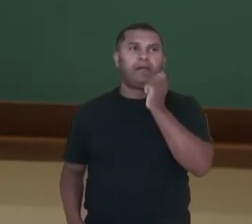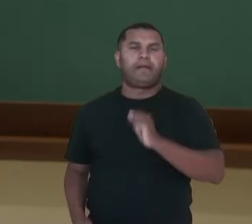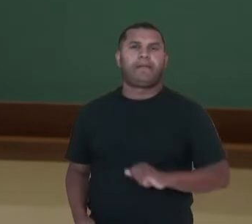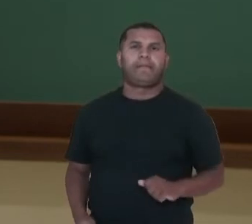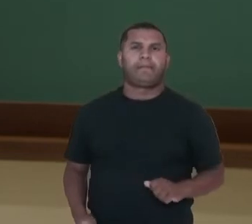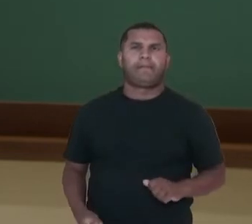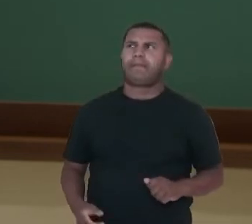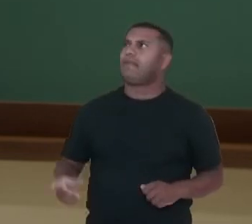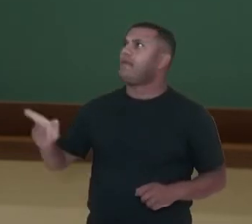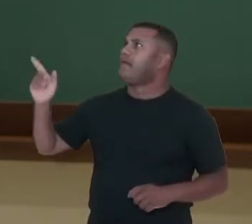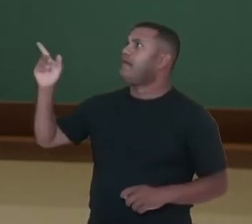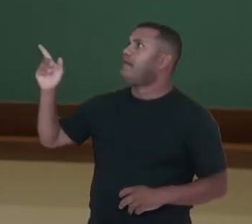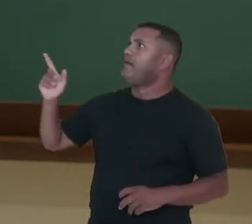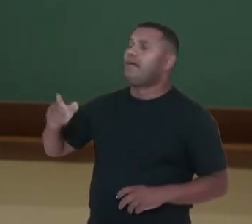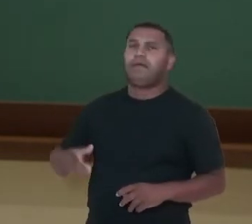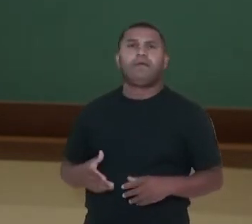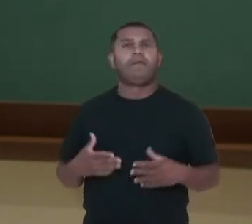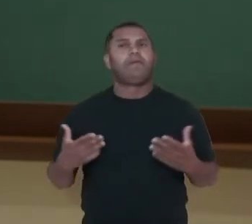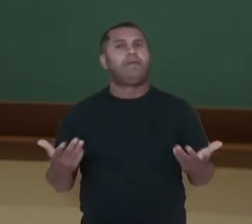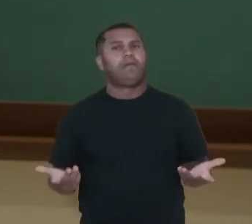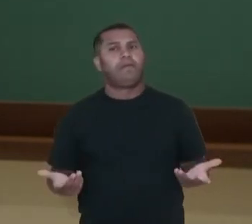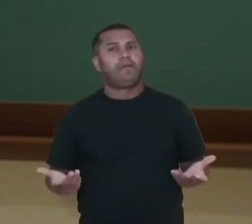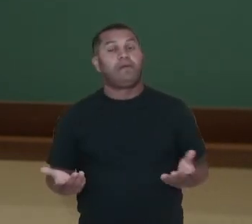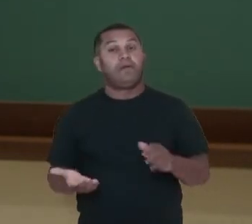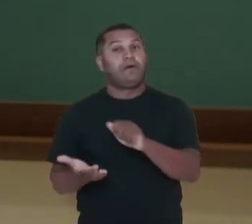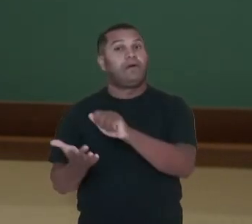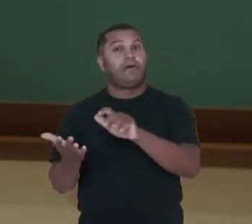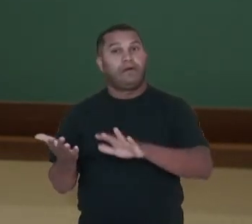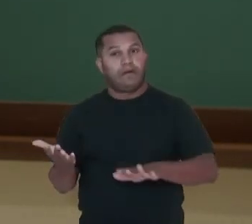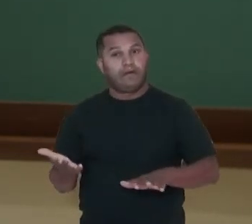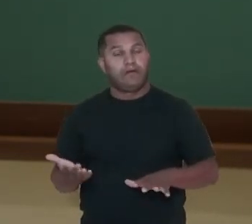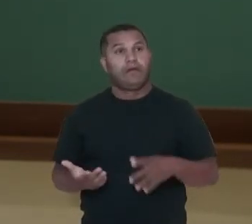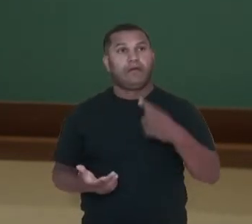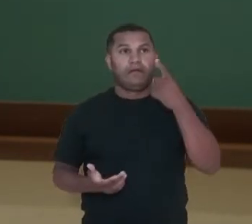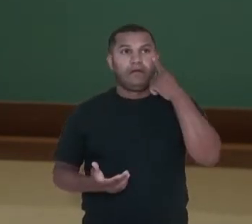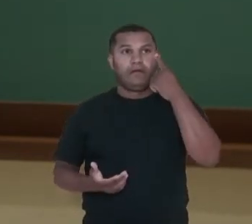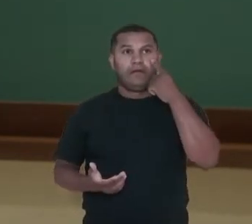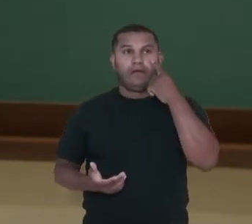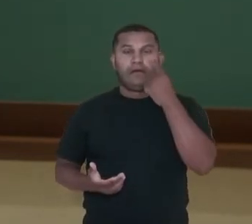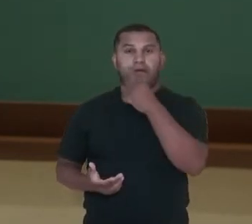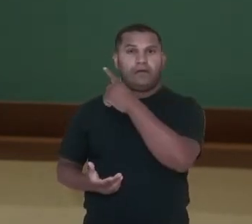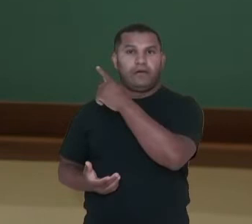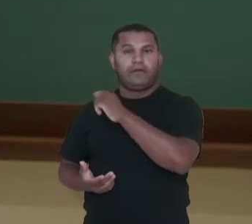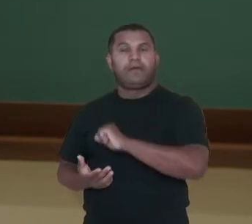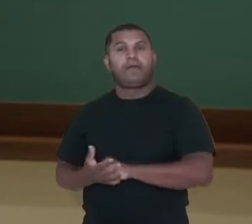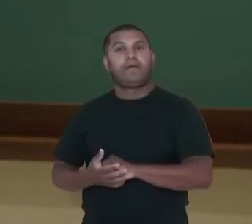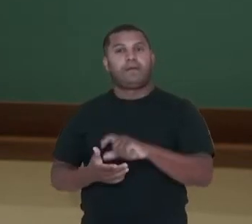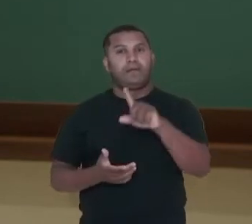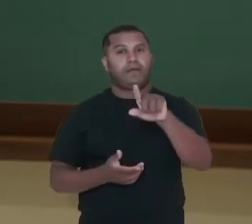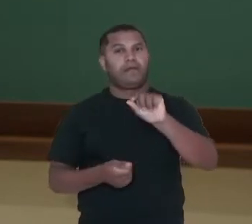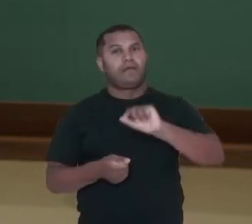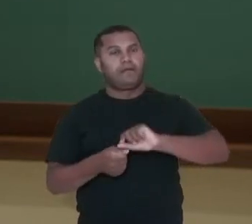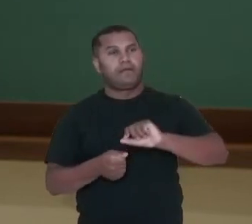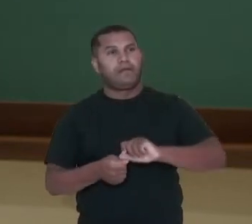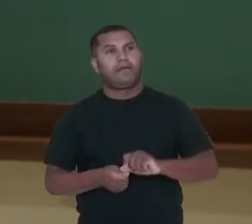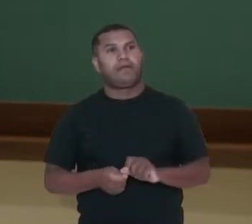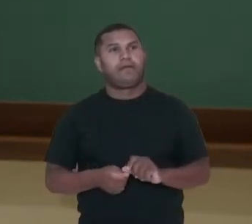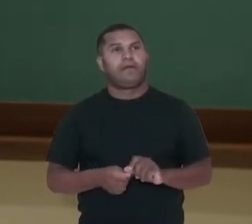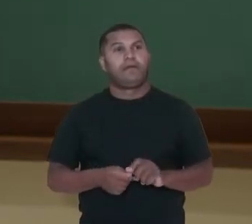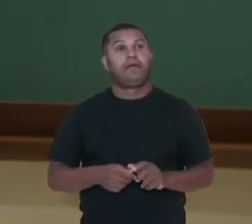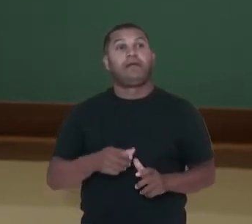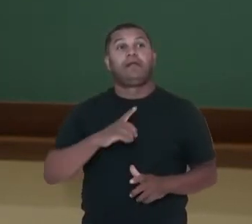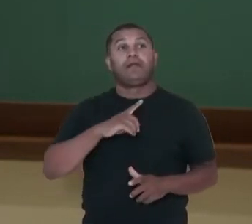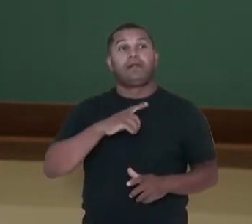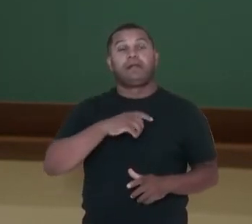Professora, o que é isso? Uma atividade. Bora, você topa? É que eu trago aqui uma pequena